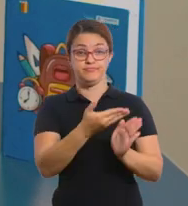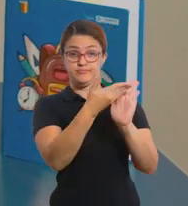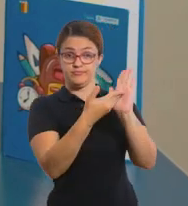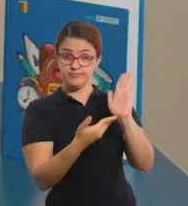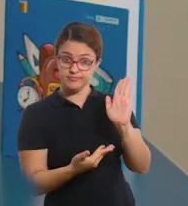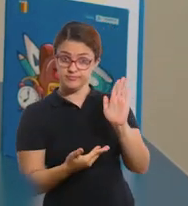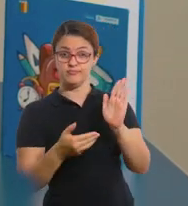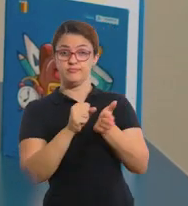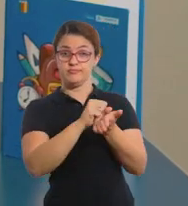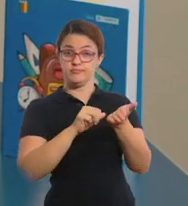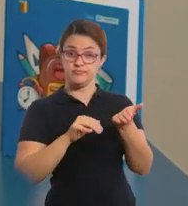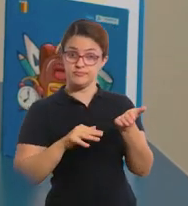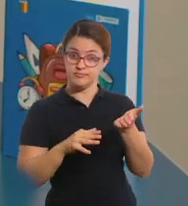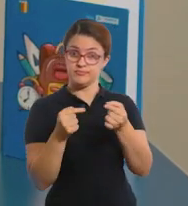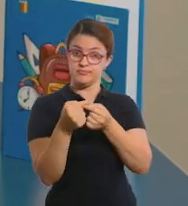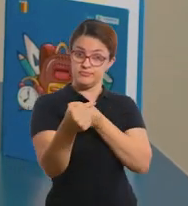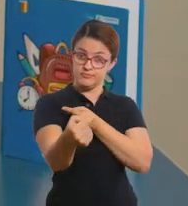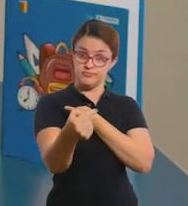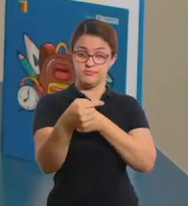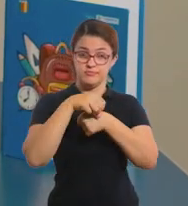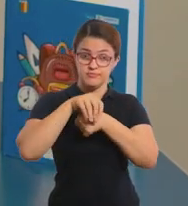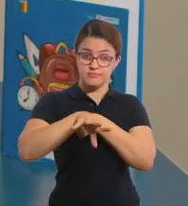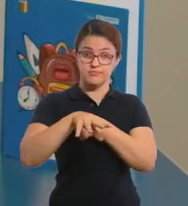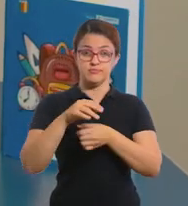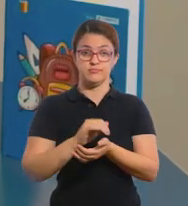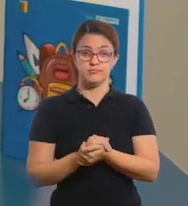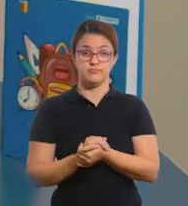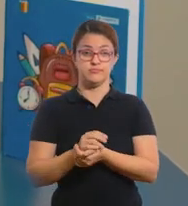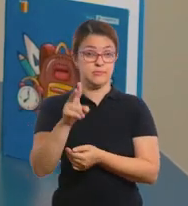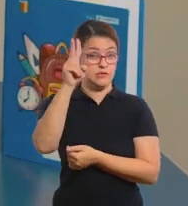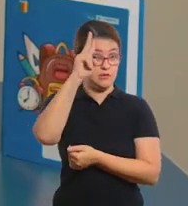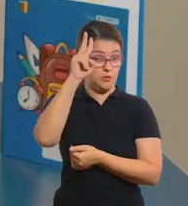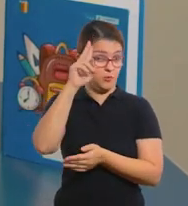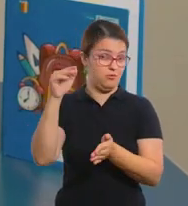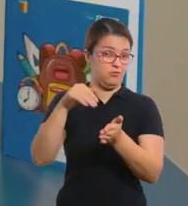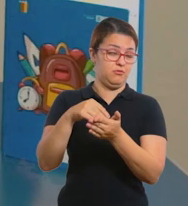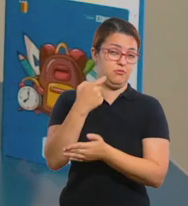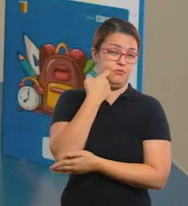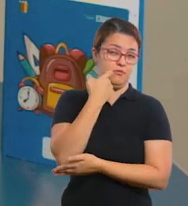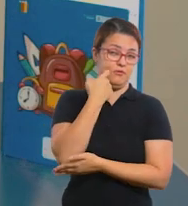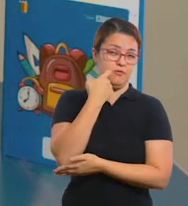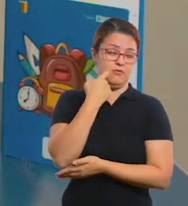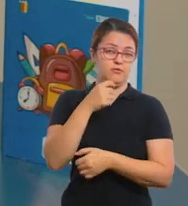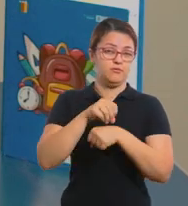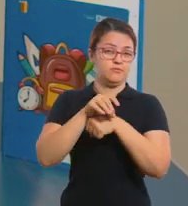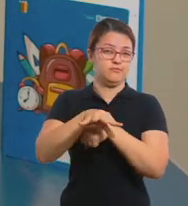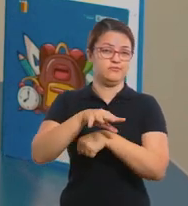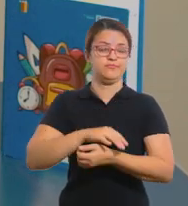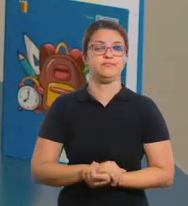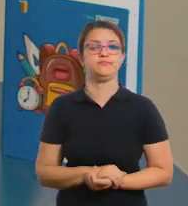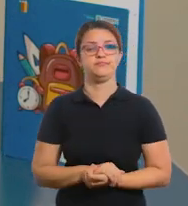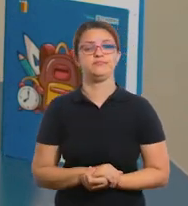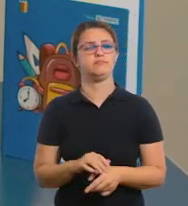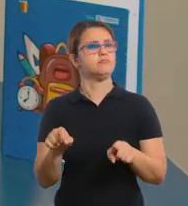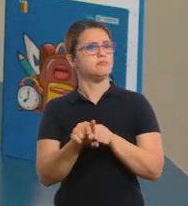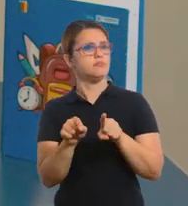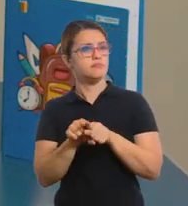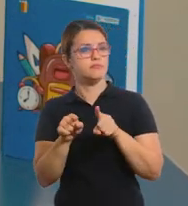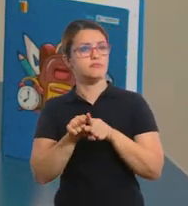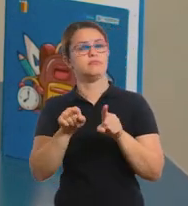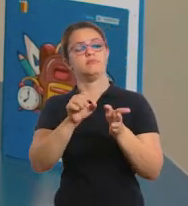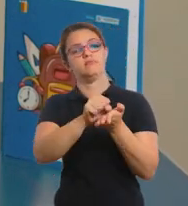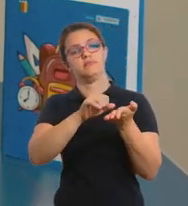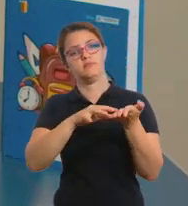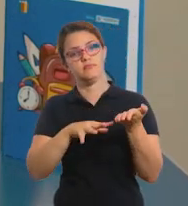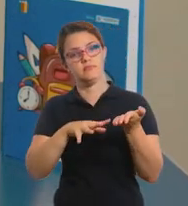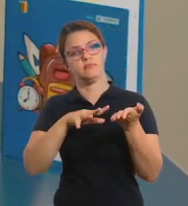essas são as sugestões de atividades dessa semana de segunda a sexta-feira e aqui também